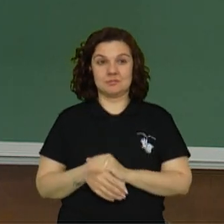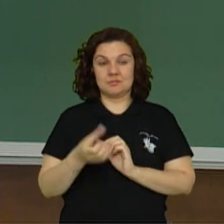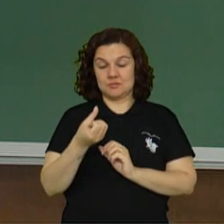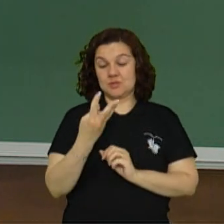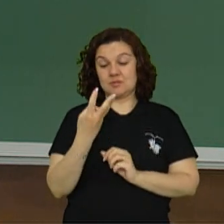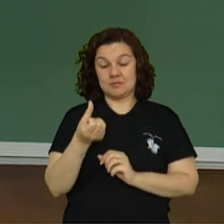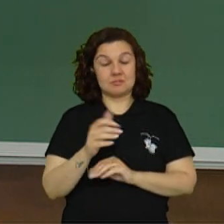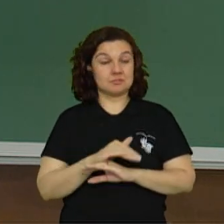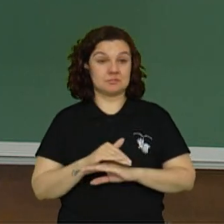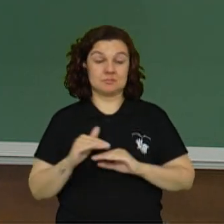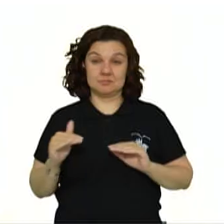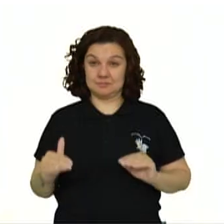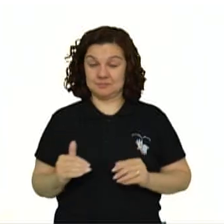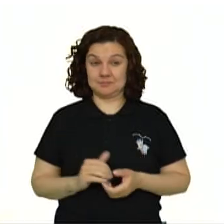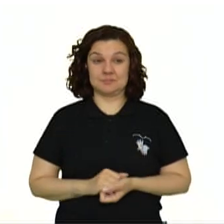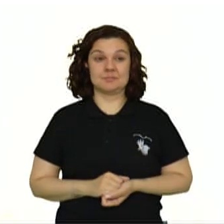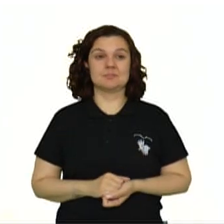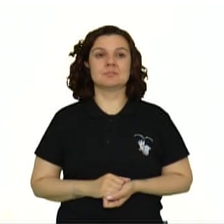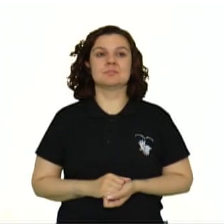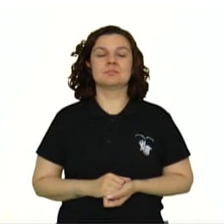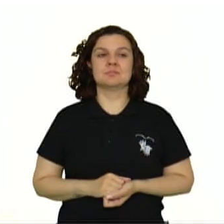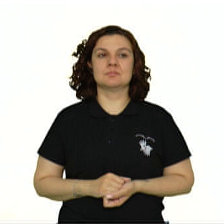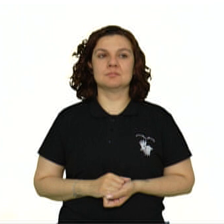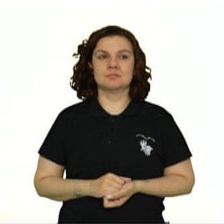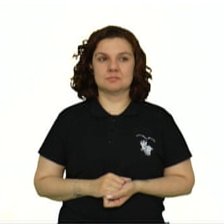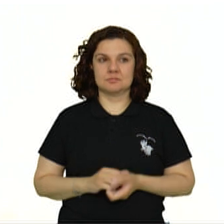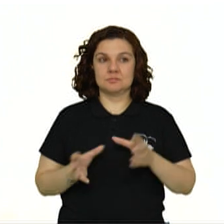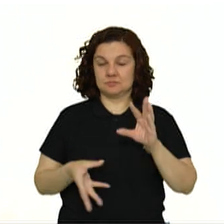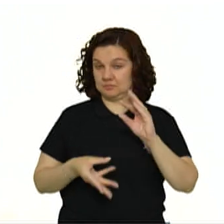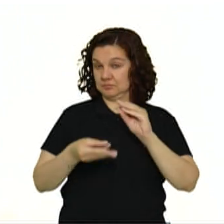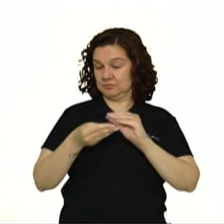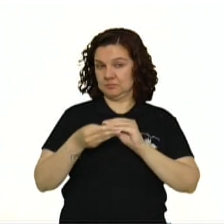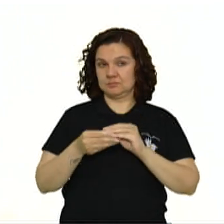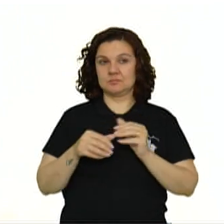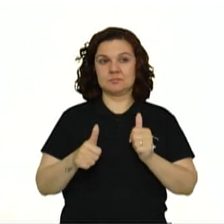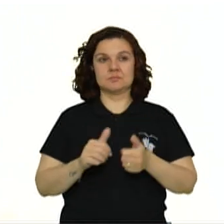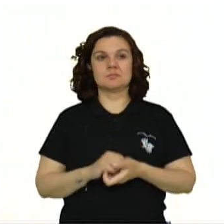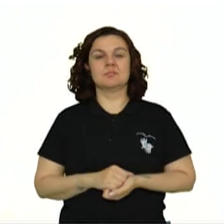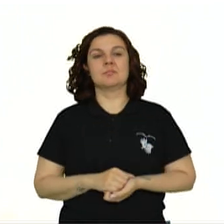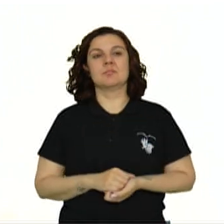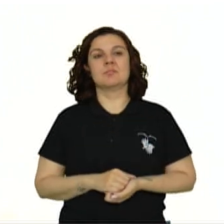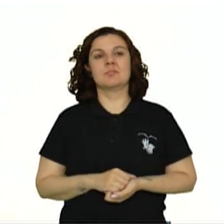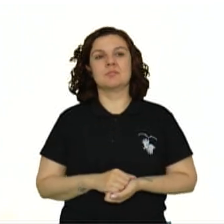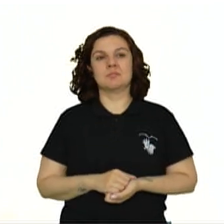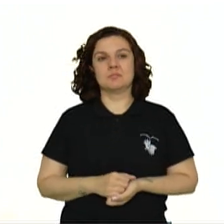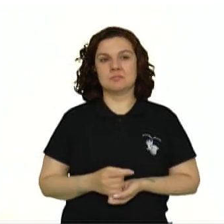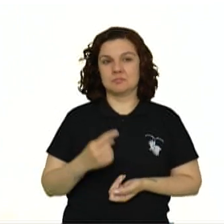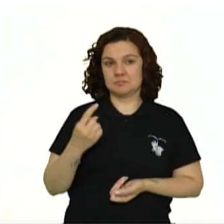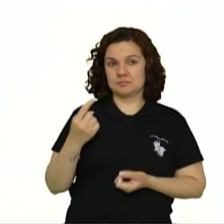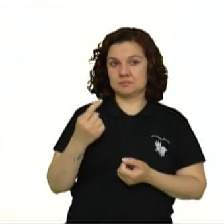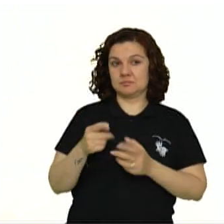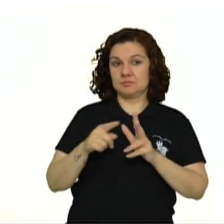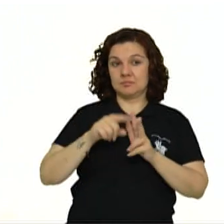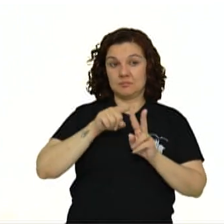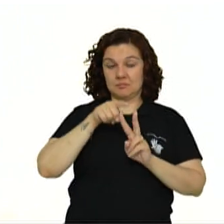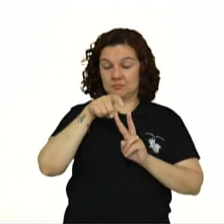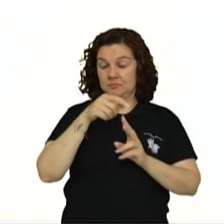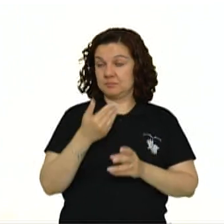do 6, 36. Então aqui já está tudo resumidinho, certo? Multiplicando por